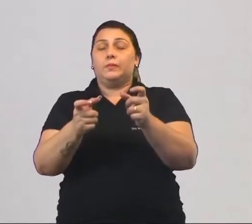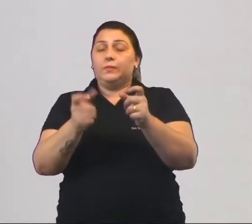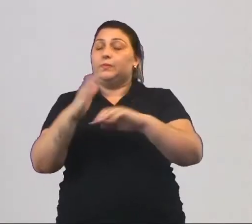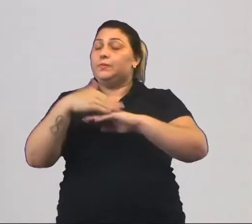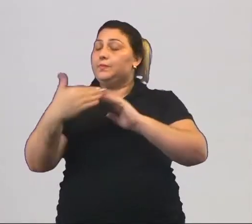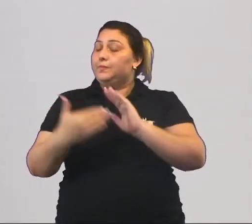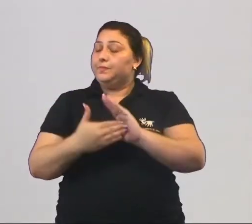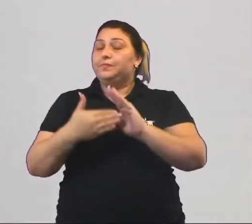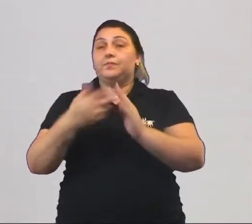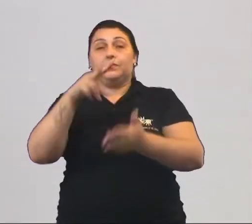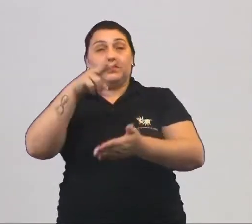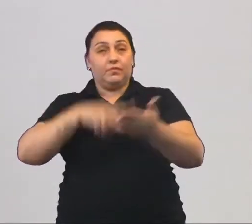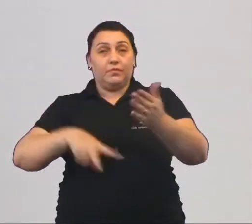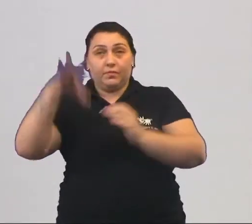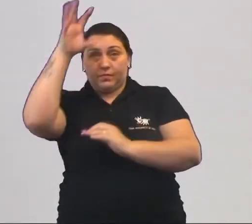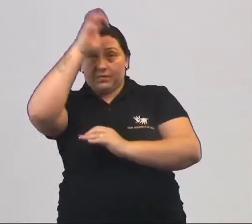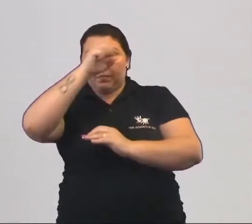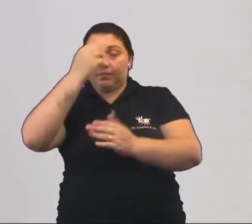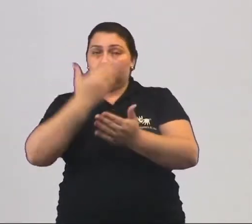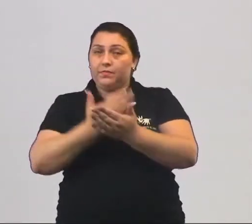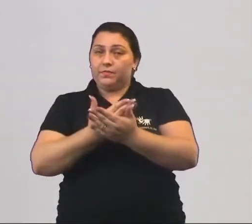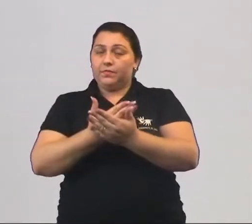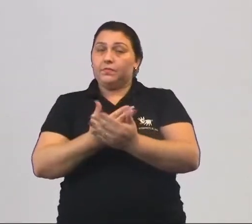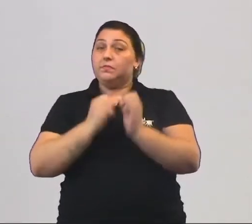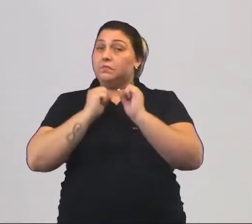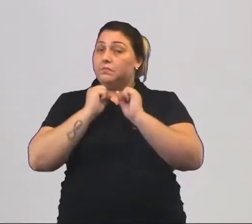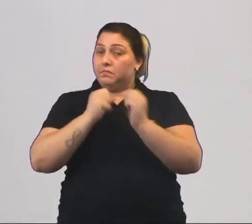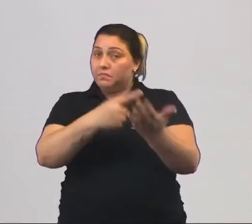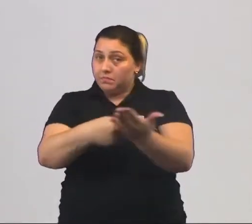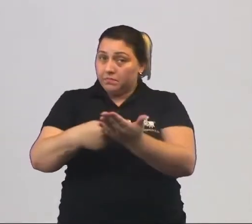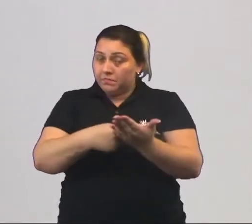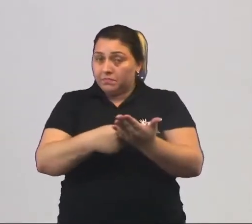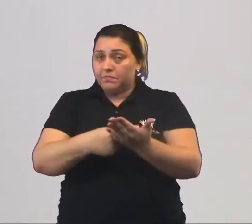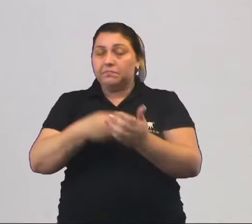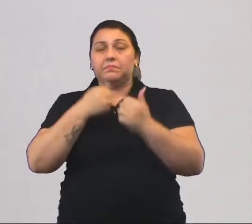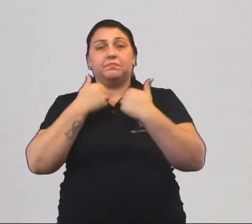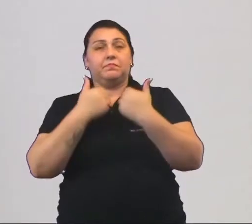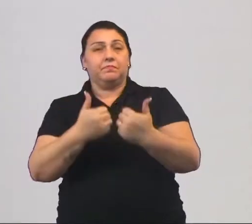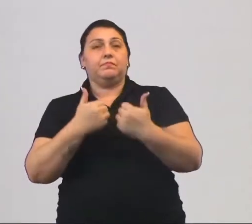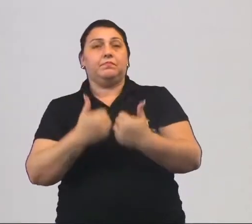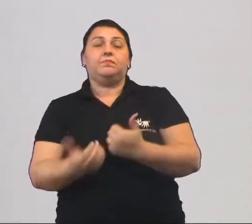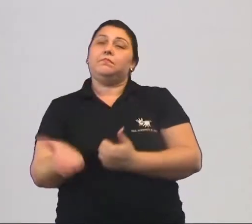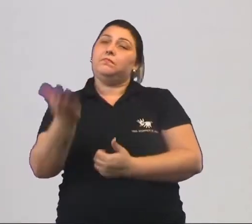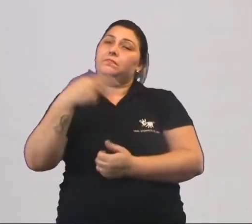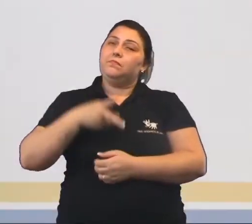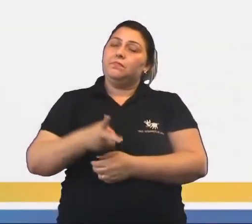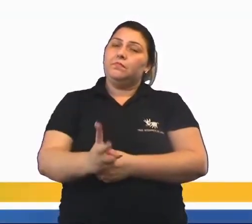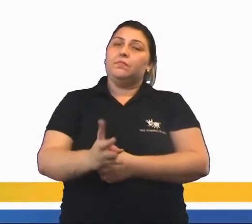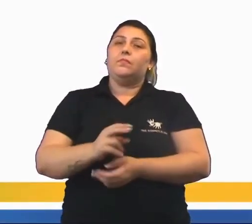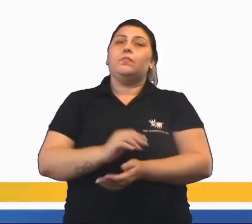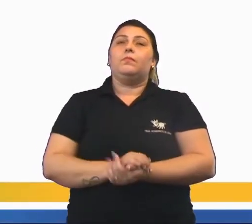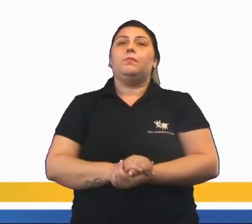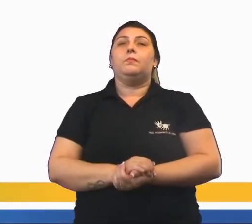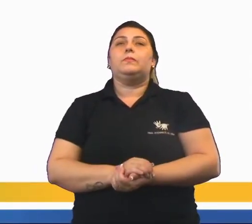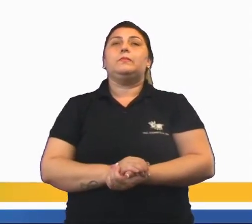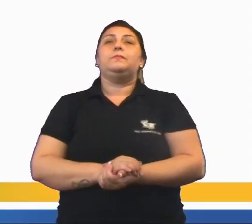em tudo que nós vamos ler e aprender nessa aula. Posso contar com você? Muito bem, então vamos prosseguir então.